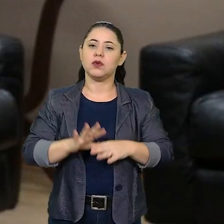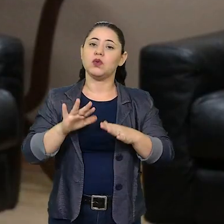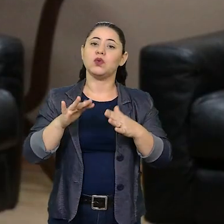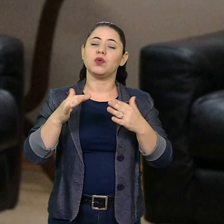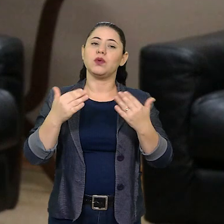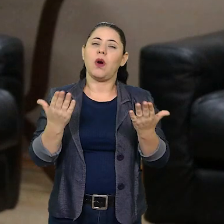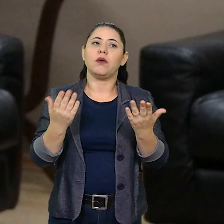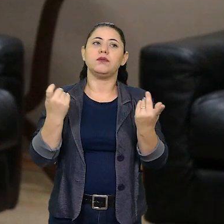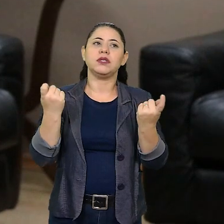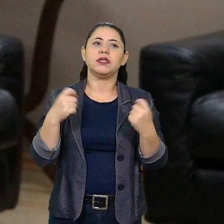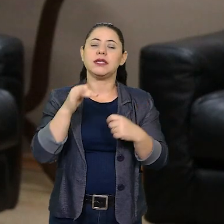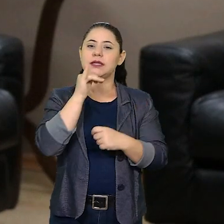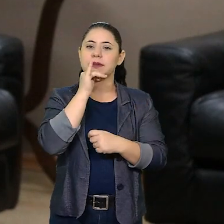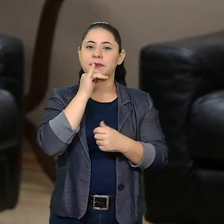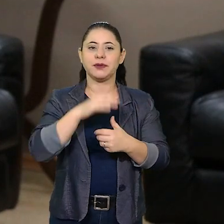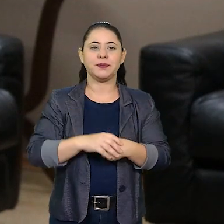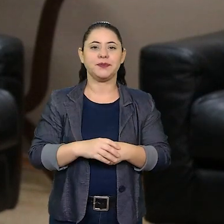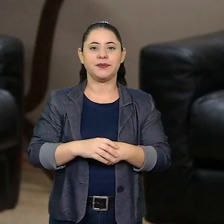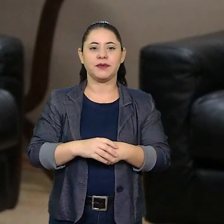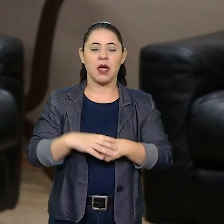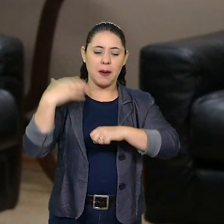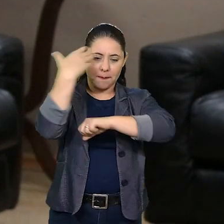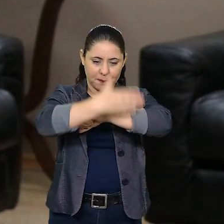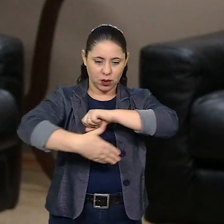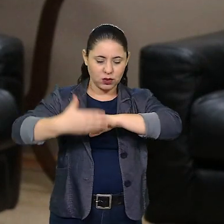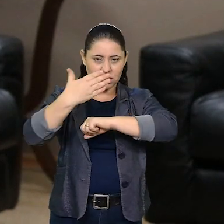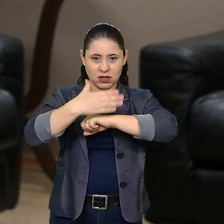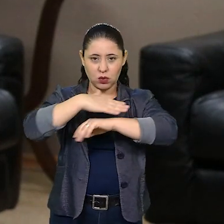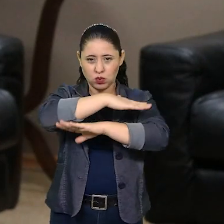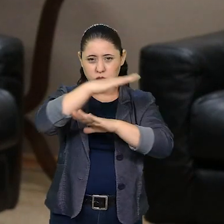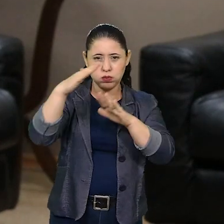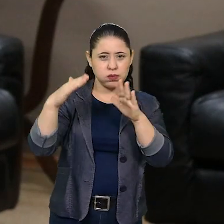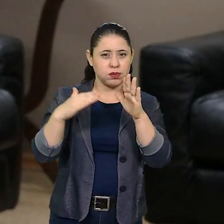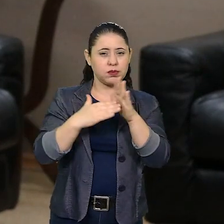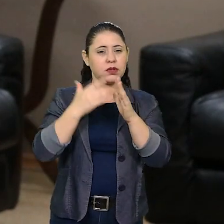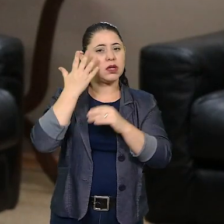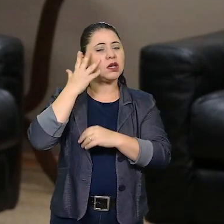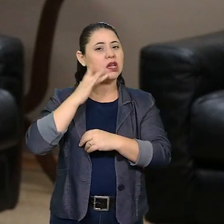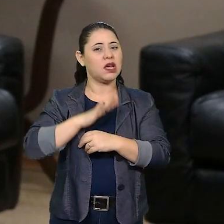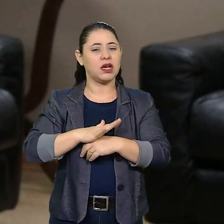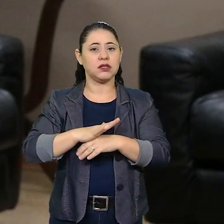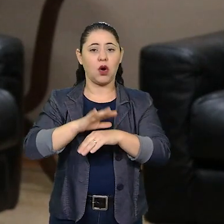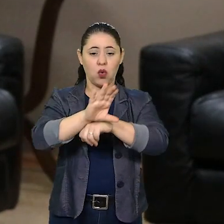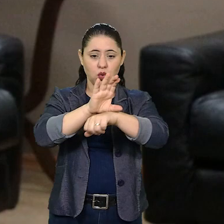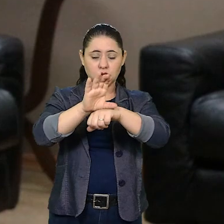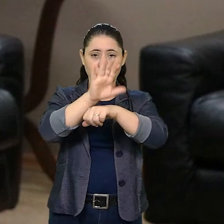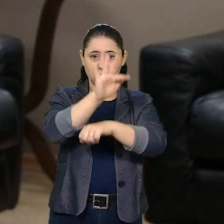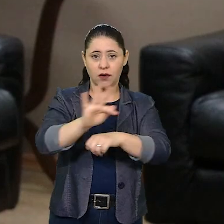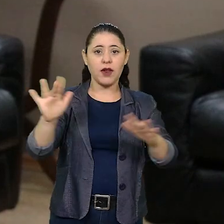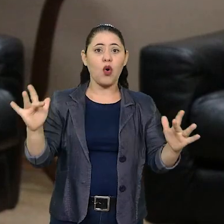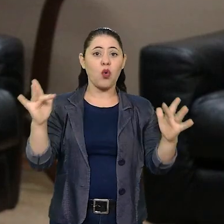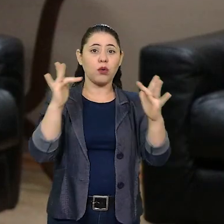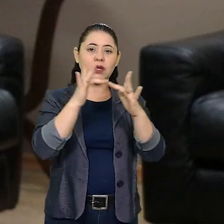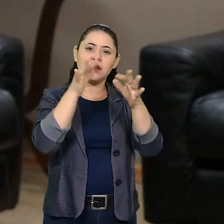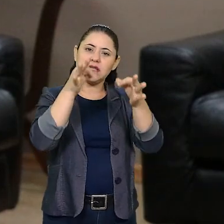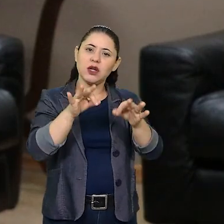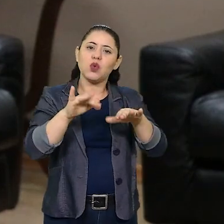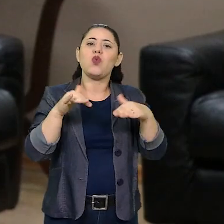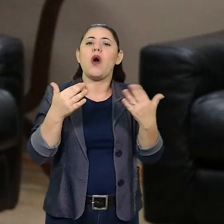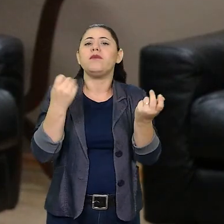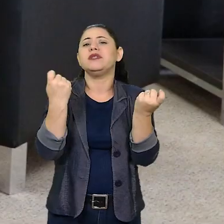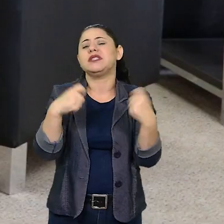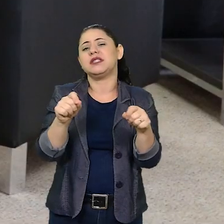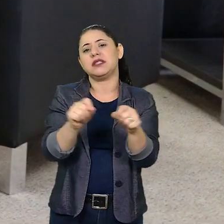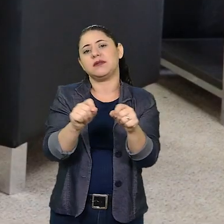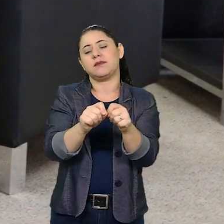ser o cenário, com base na doutrina de proteção integral, resguardada pela Constituição Federal? É